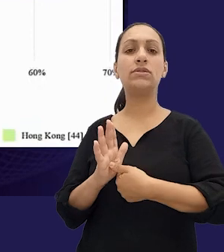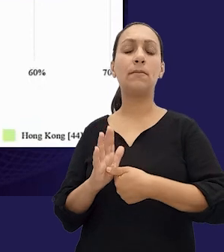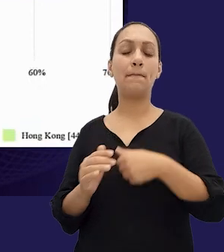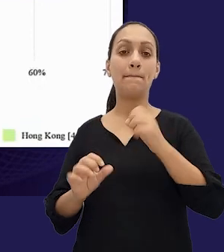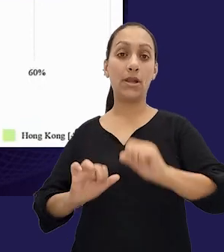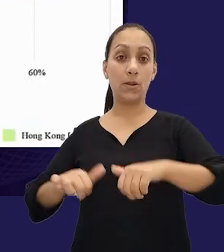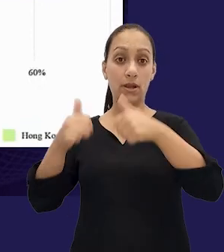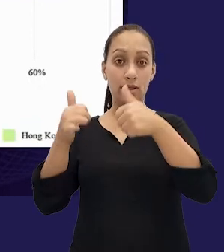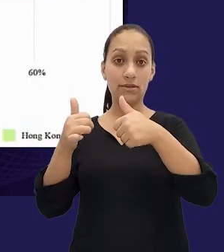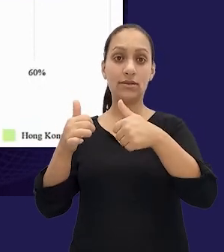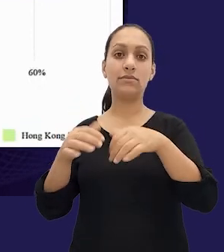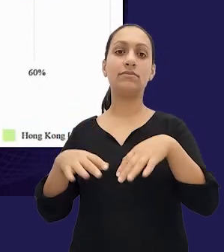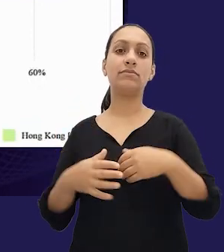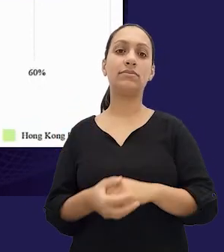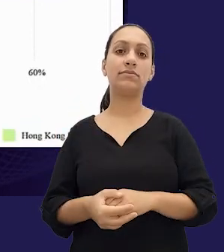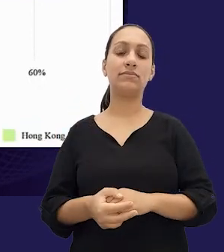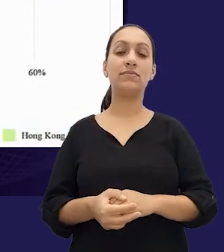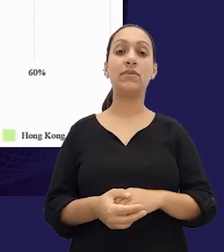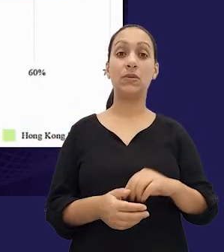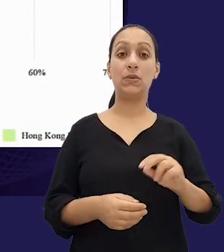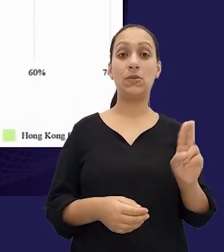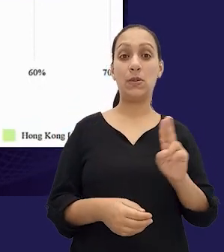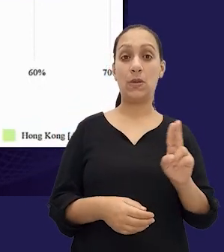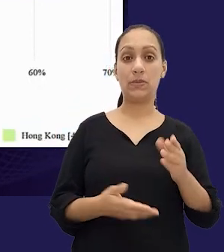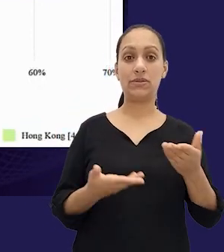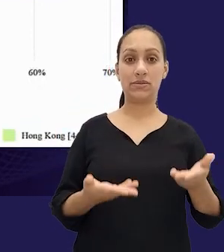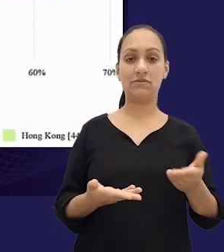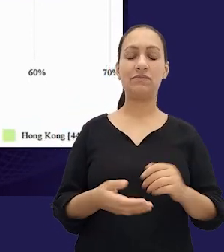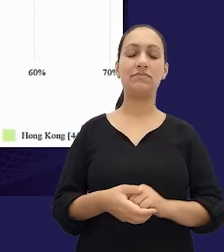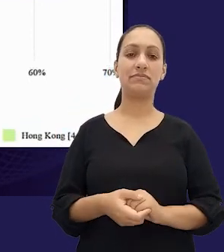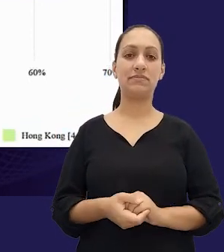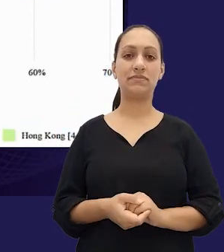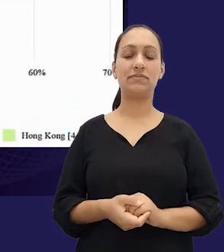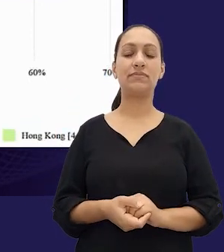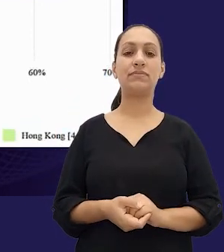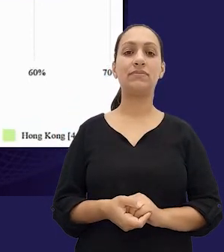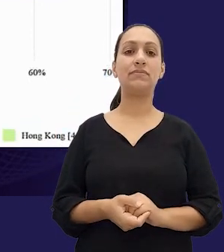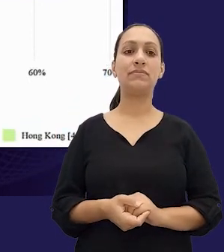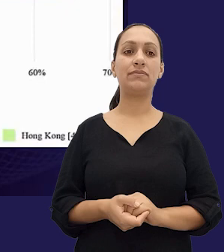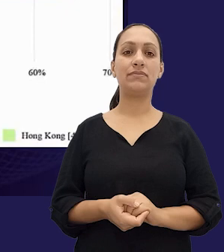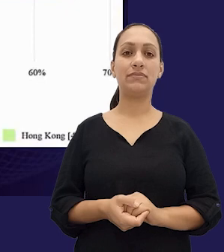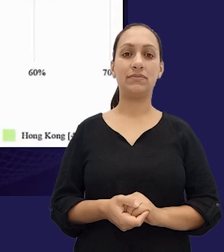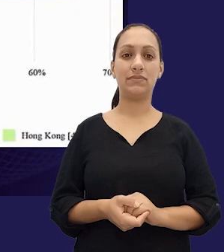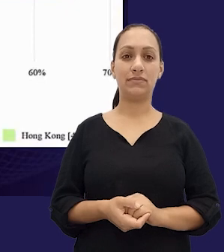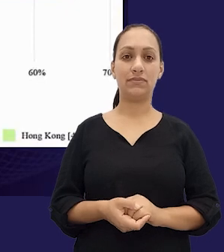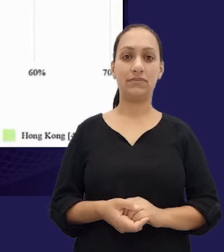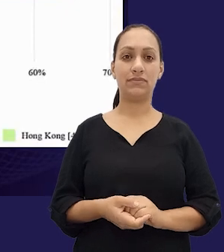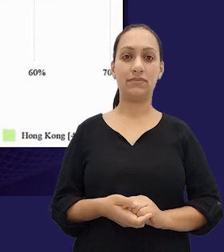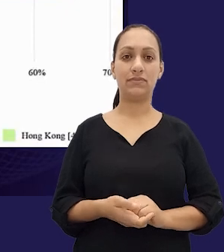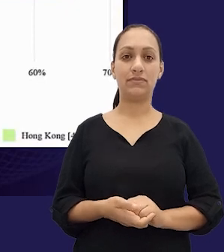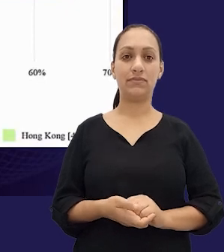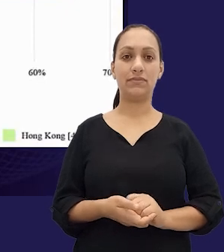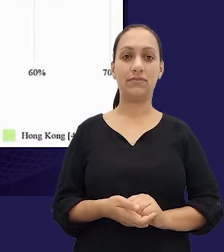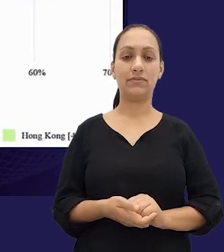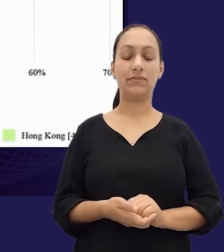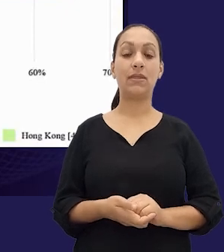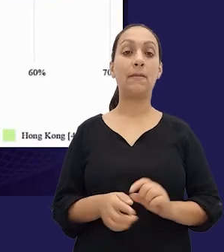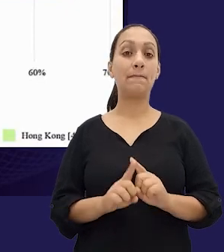quinolonas, ácido nalidíxico e fluoroquinolonas, ciprofloxacina, norfloxacina, não, mas, enfim,